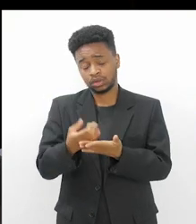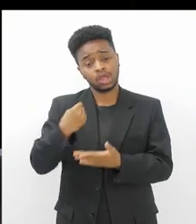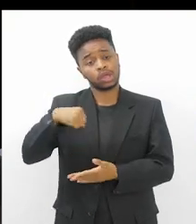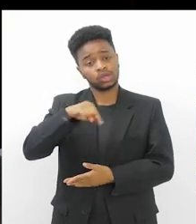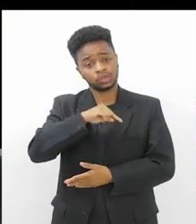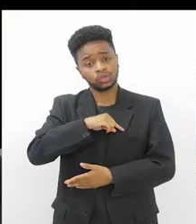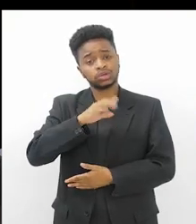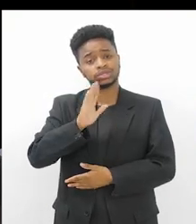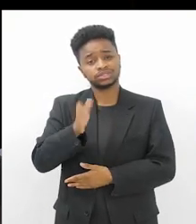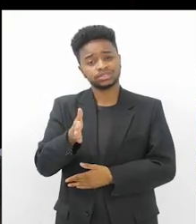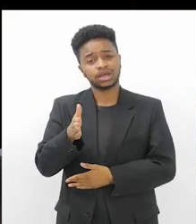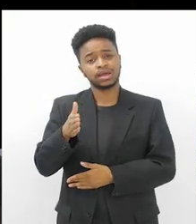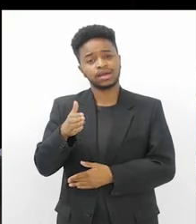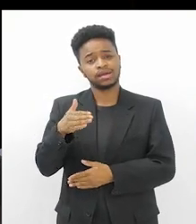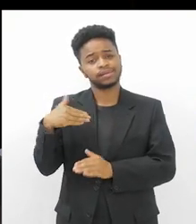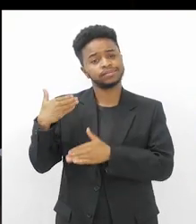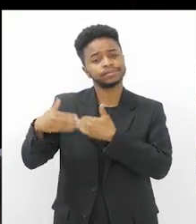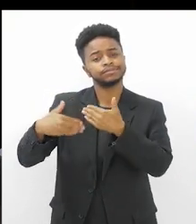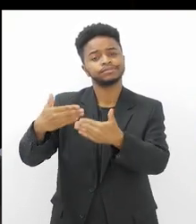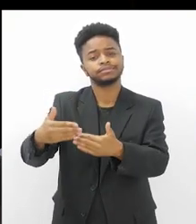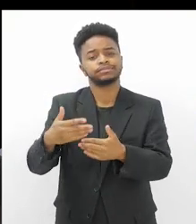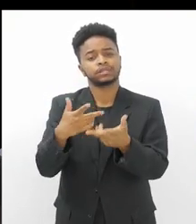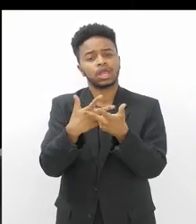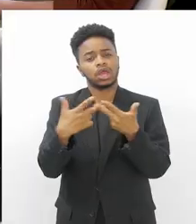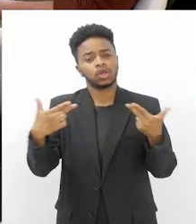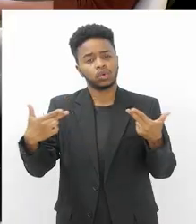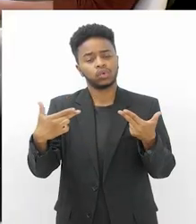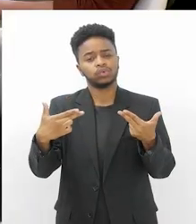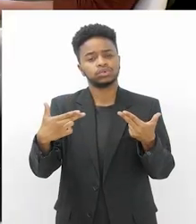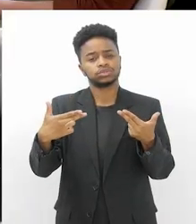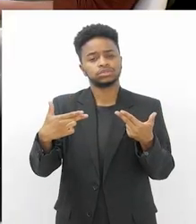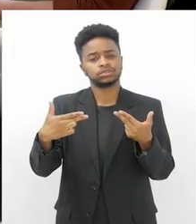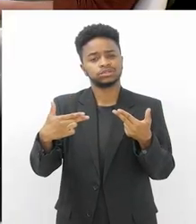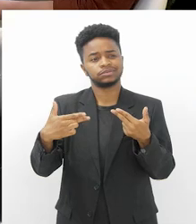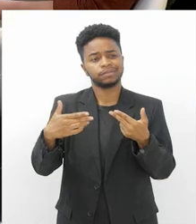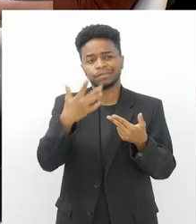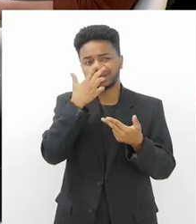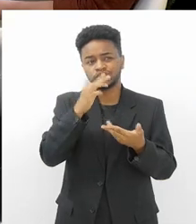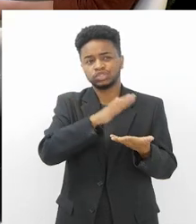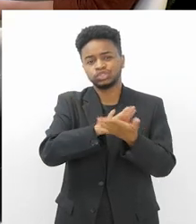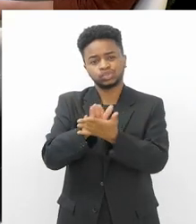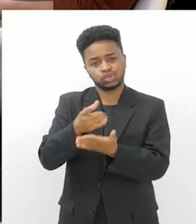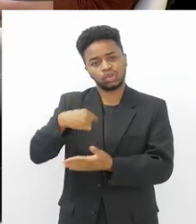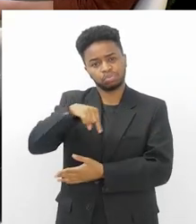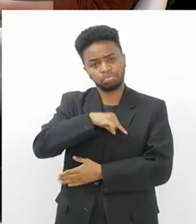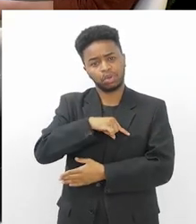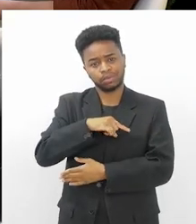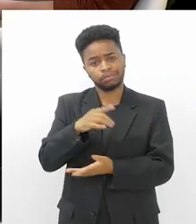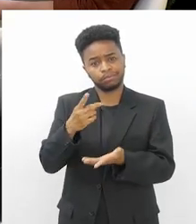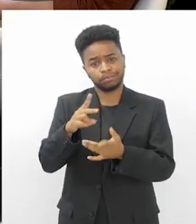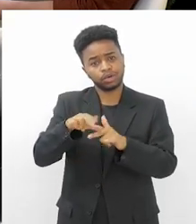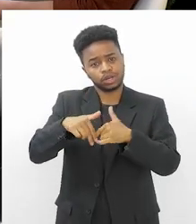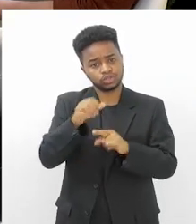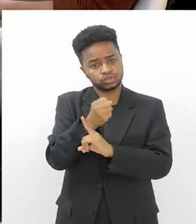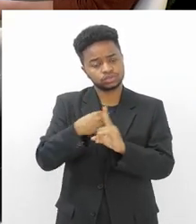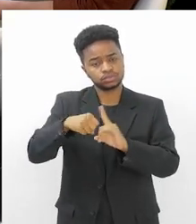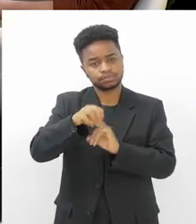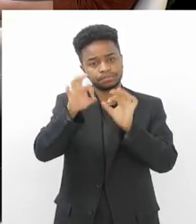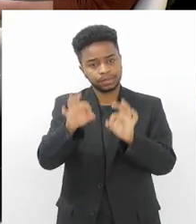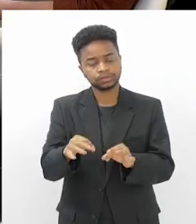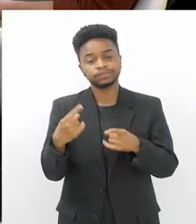Porque eu acho que a gente caminha para uma coisa que é autodestrutiva, sabe?